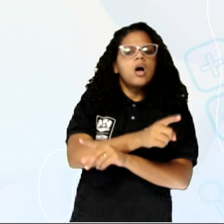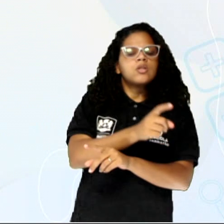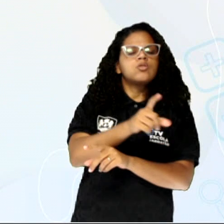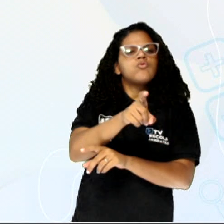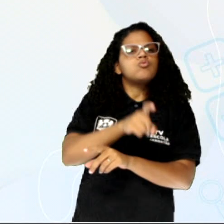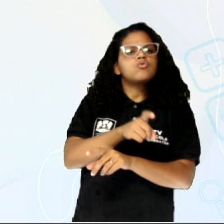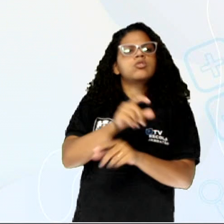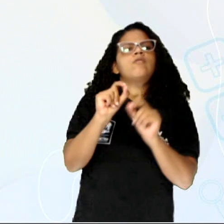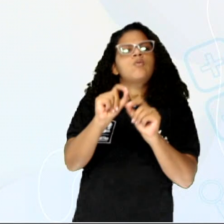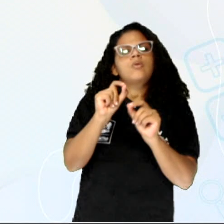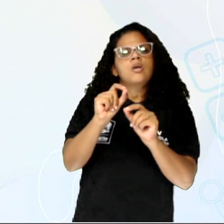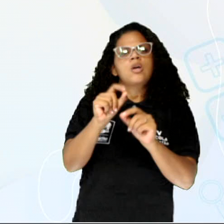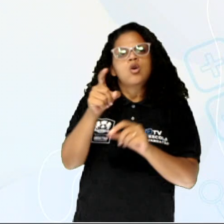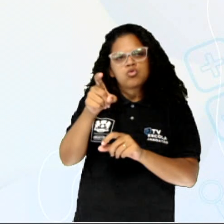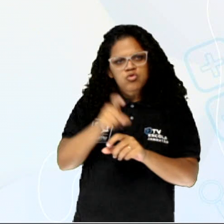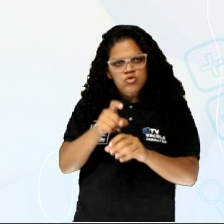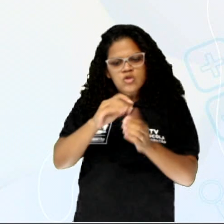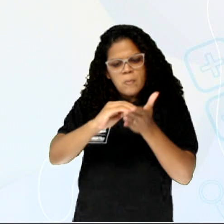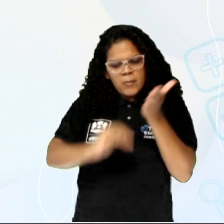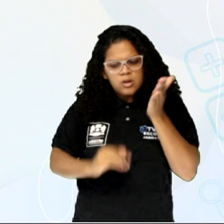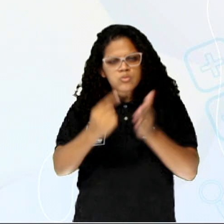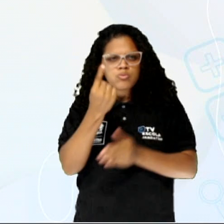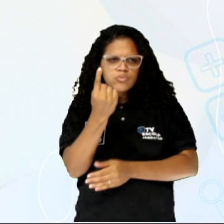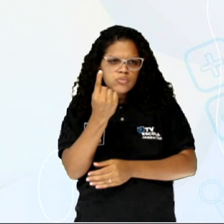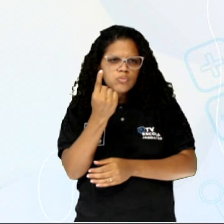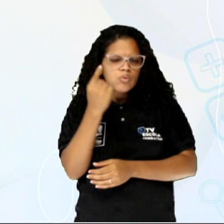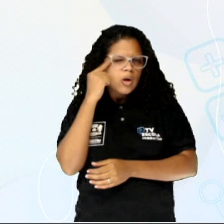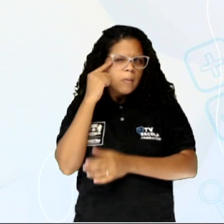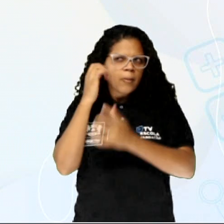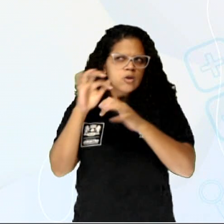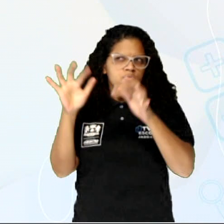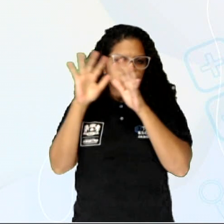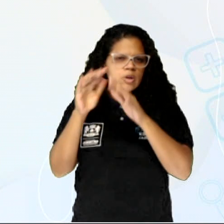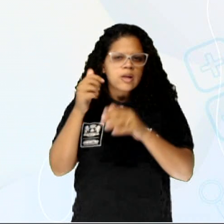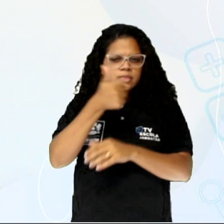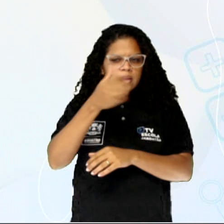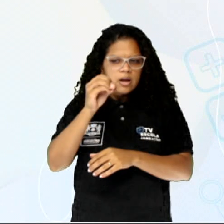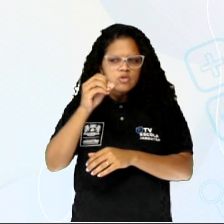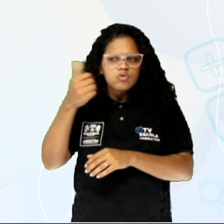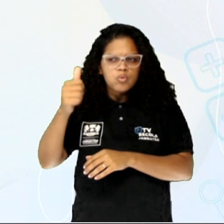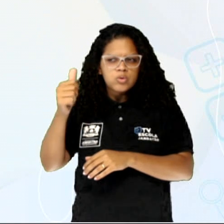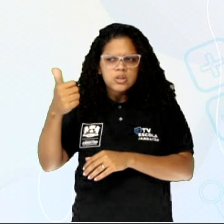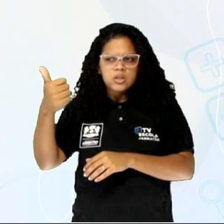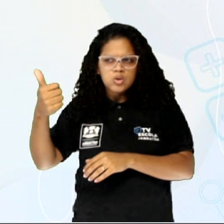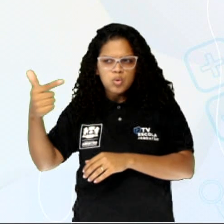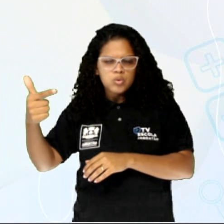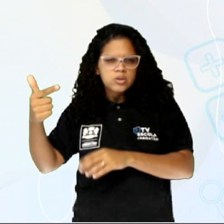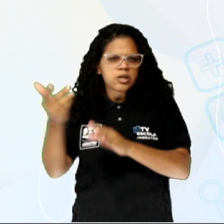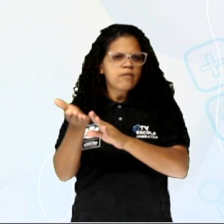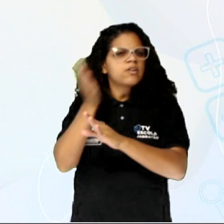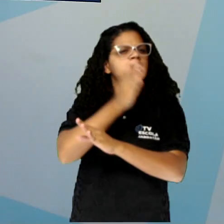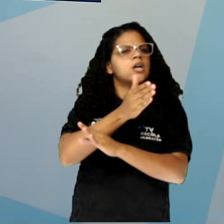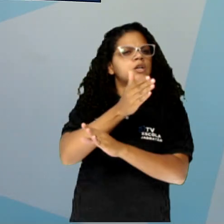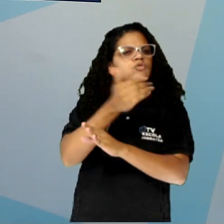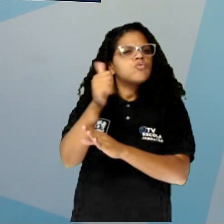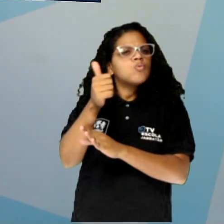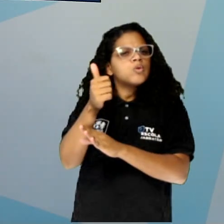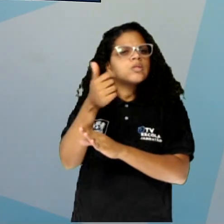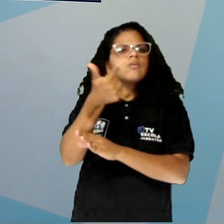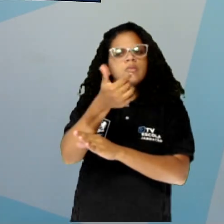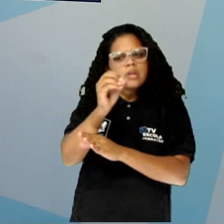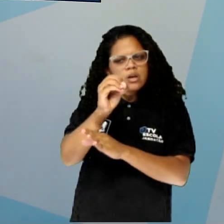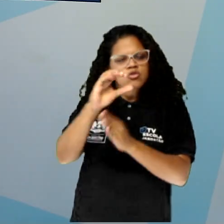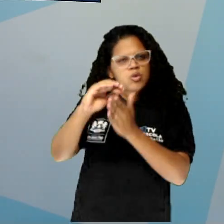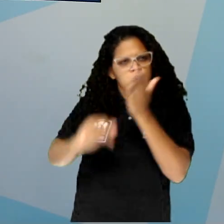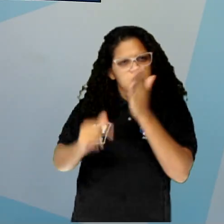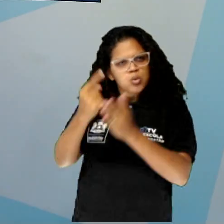o x tirando 1. Imagina que fosse 10, 11, 12. 11 está aqui. Quem vem antes? O 10. Eu tiro 1